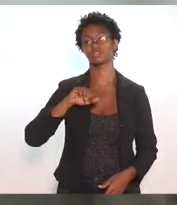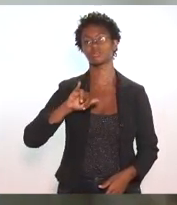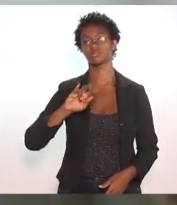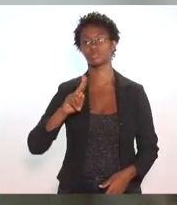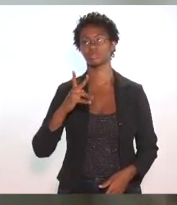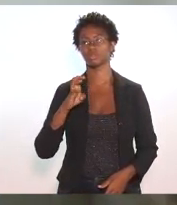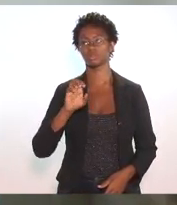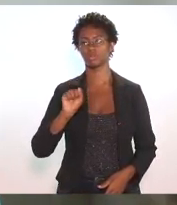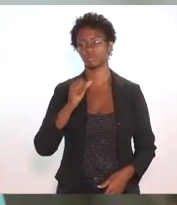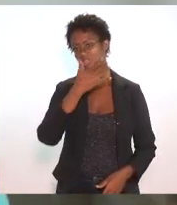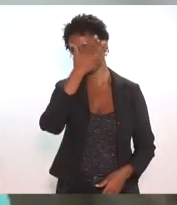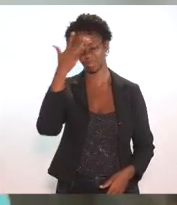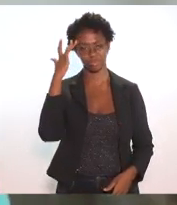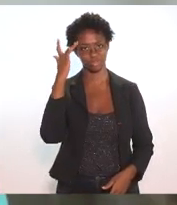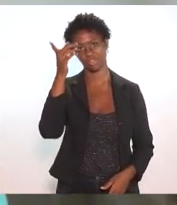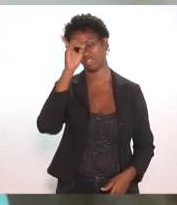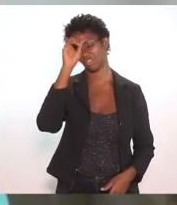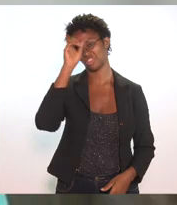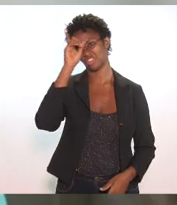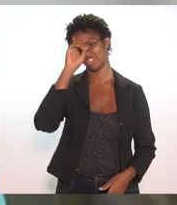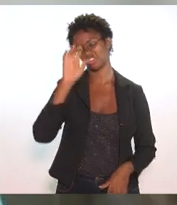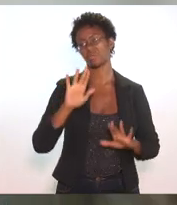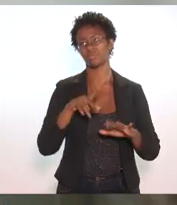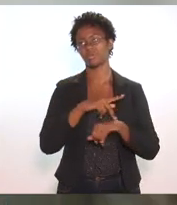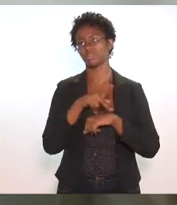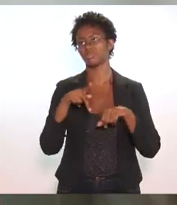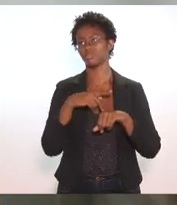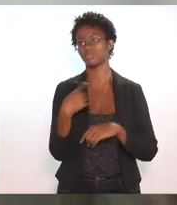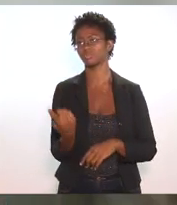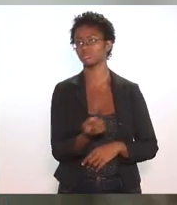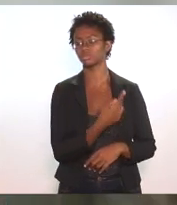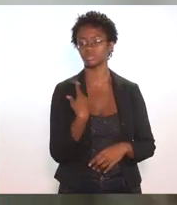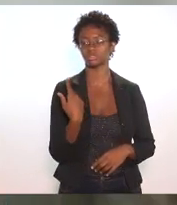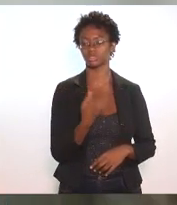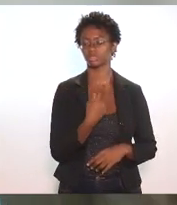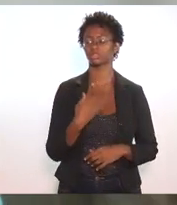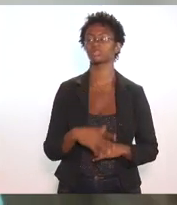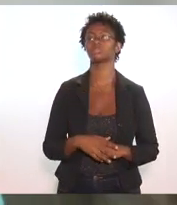Então, o nosso país, com a sua capilaridade de rede,